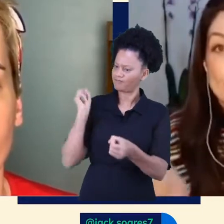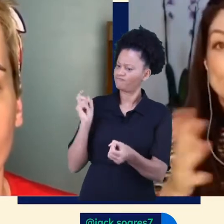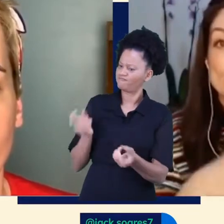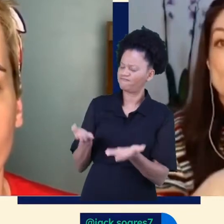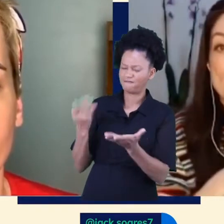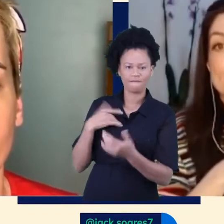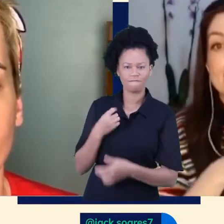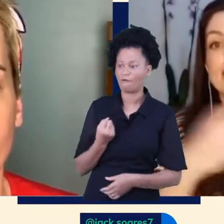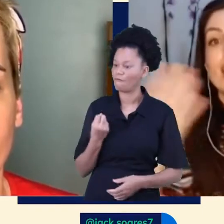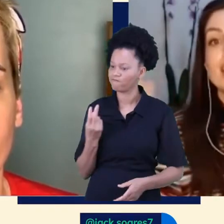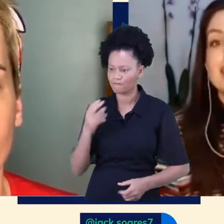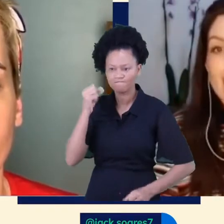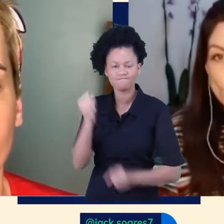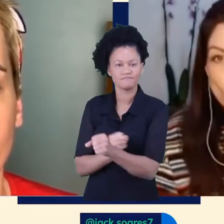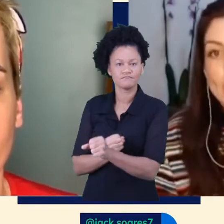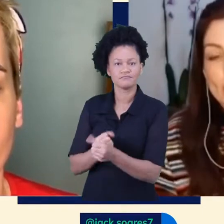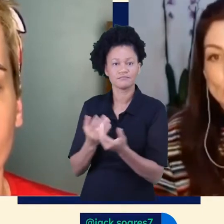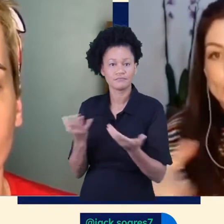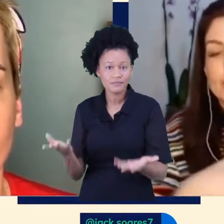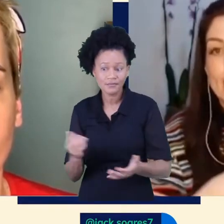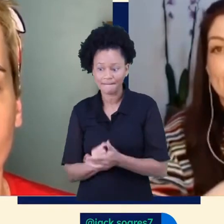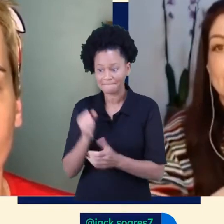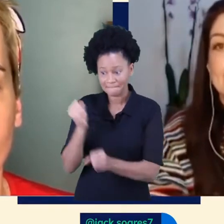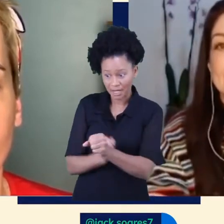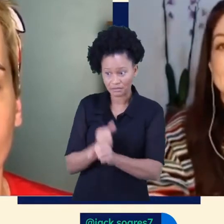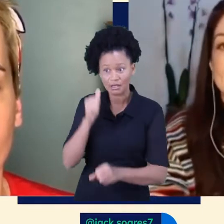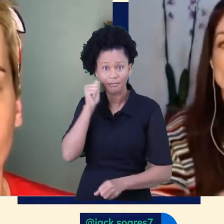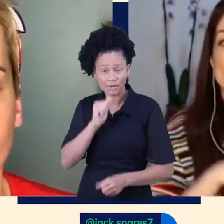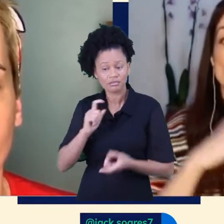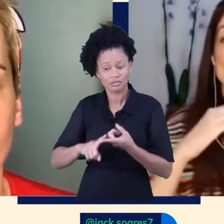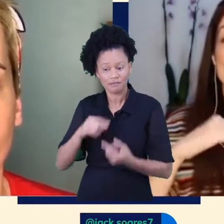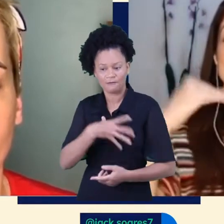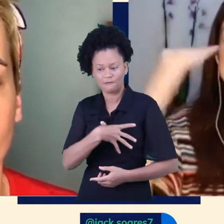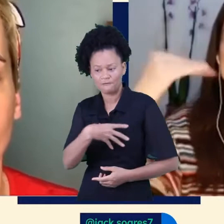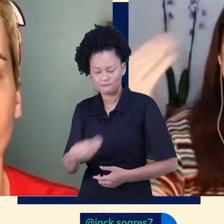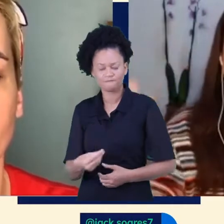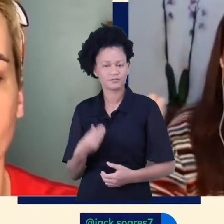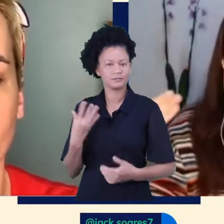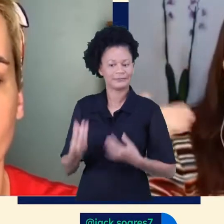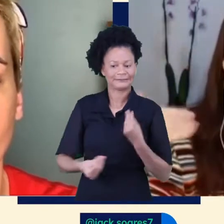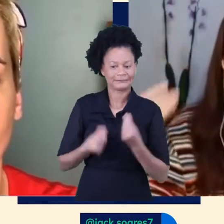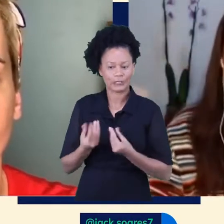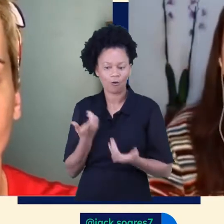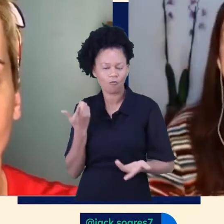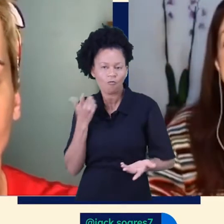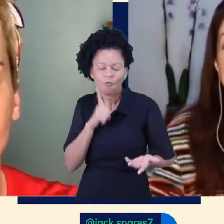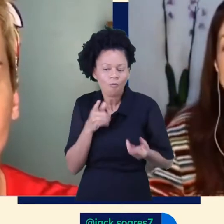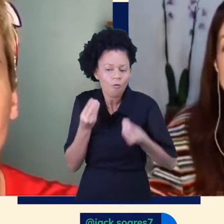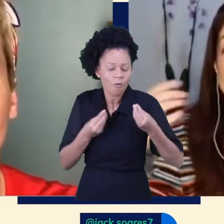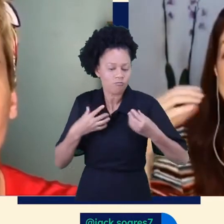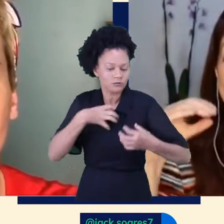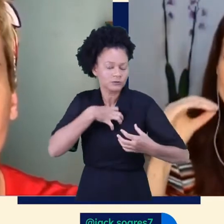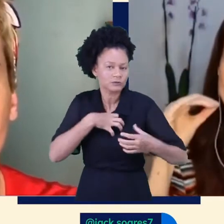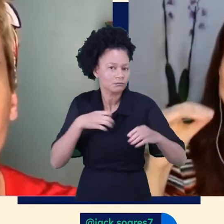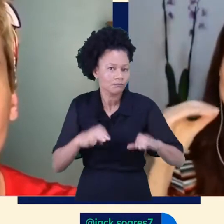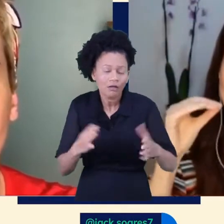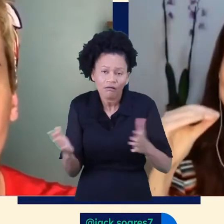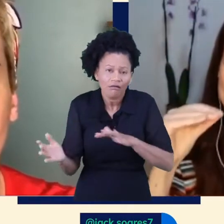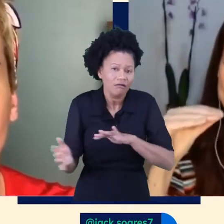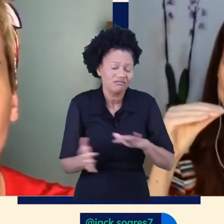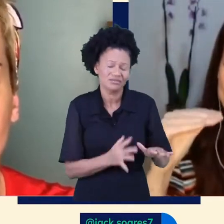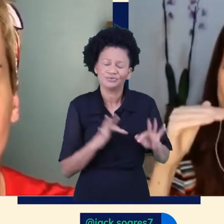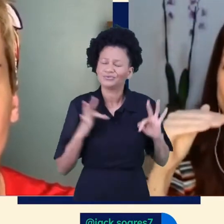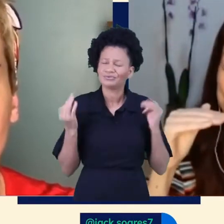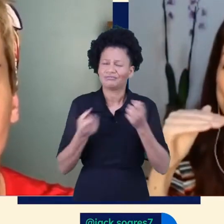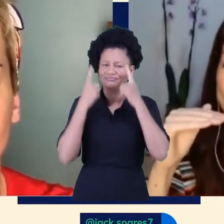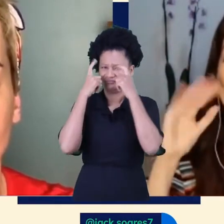os filhos, para tentar lidar com aquilo, né? Então, gente, todas essas violências vêm de algum lugar e elas vêm dessas